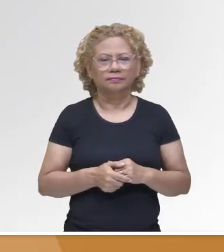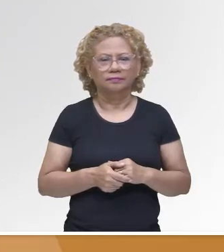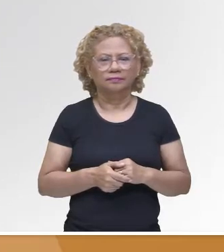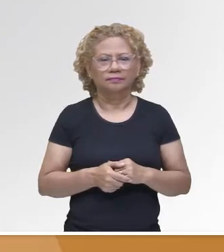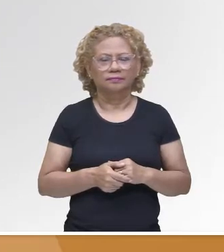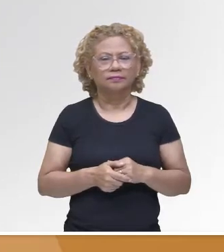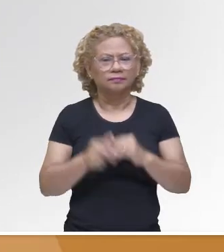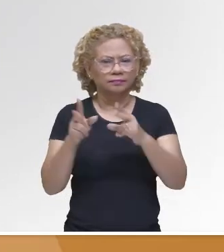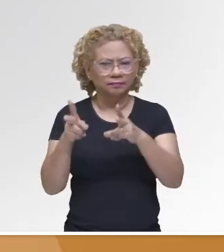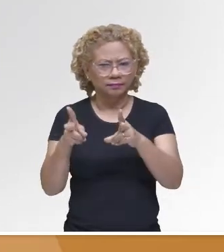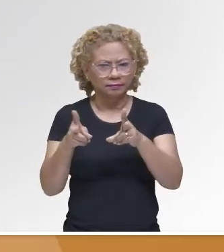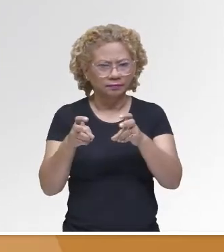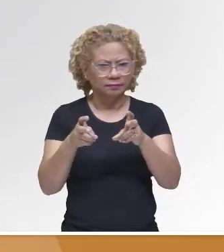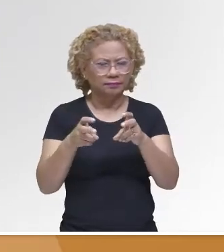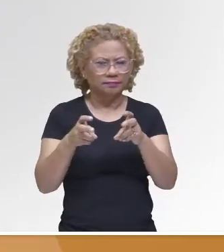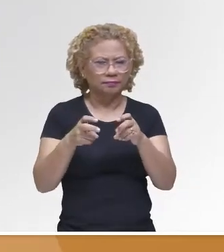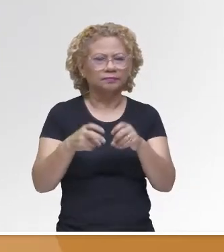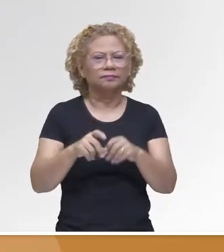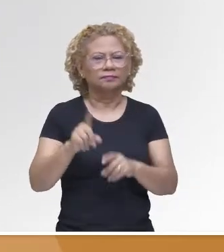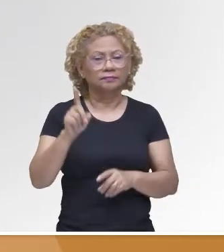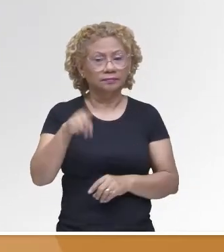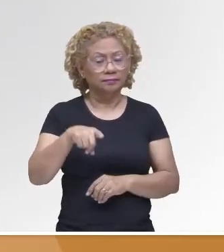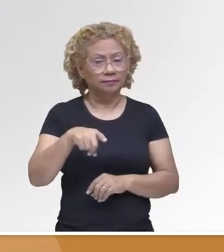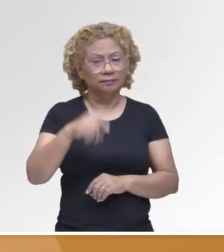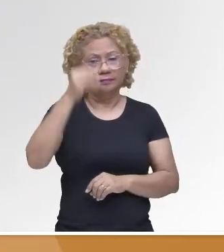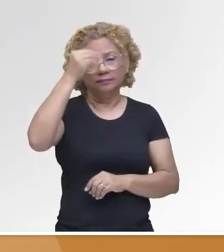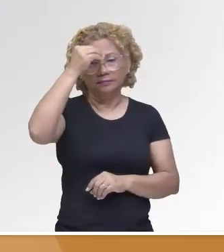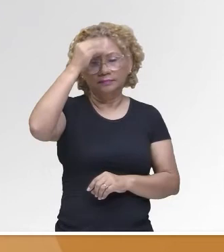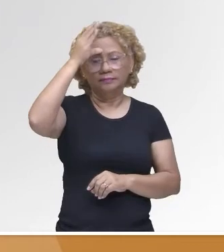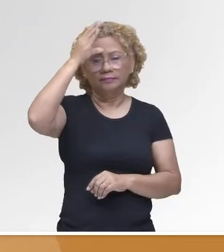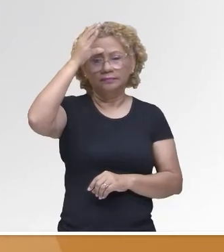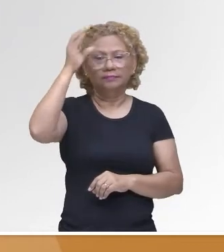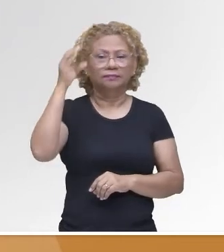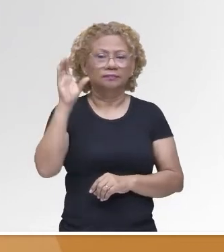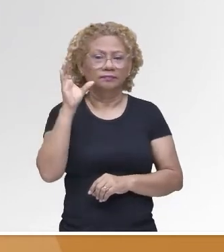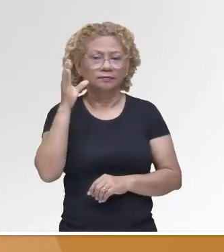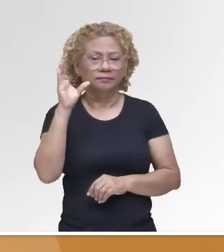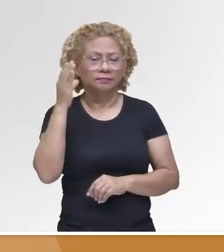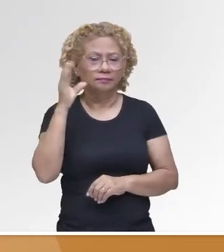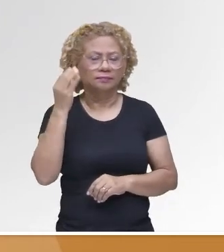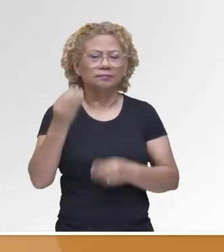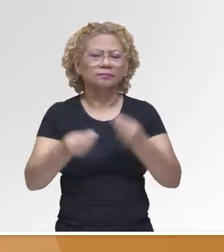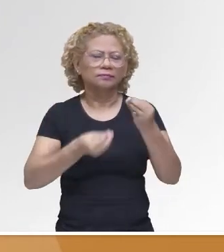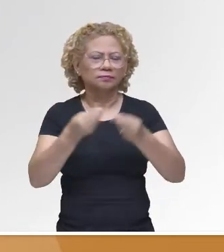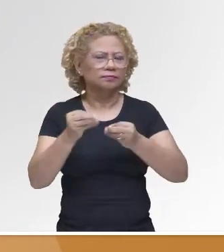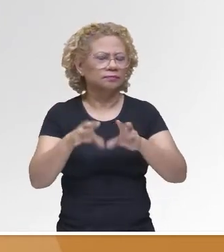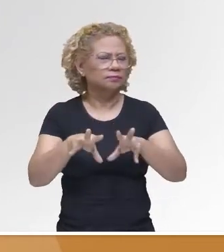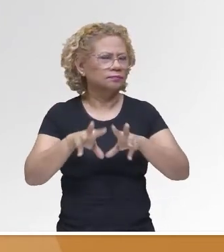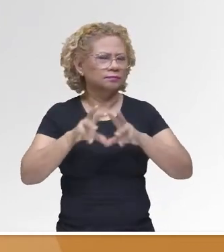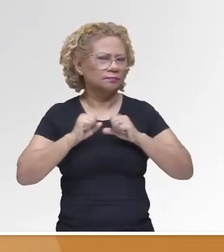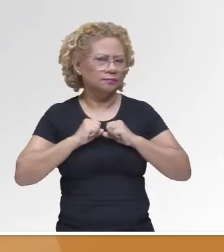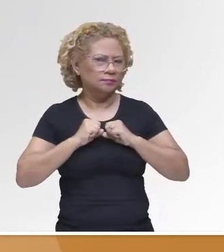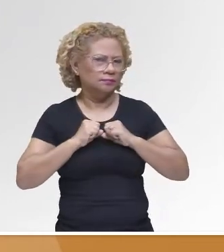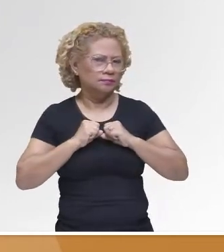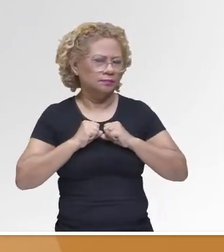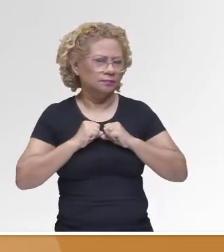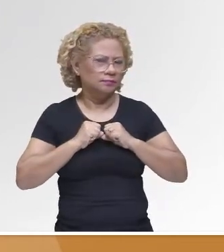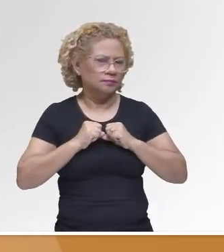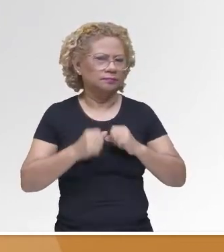Olha, o método científico, ou o conhecimento científico, como é que nós obtemos o conhecimento